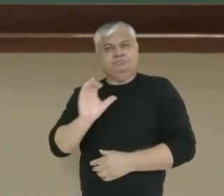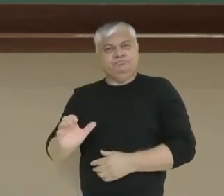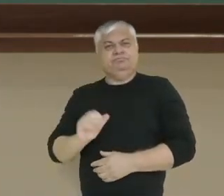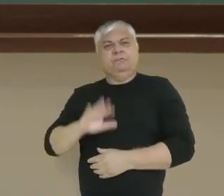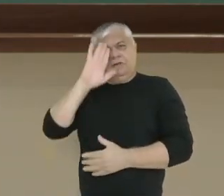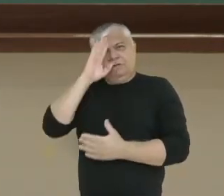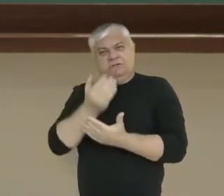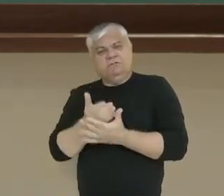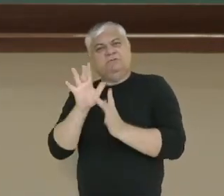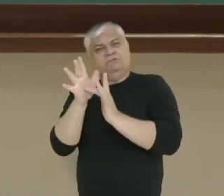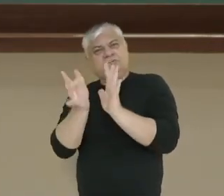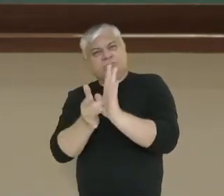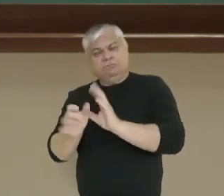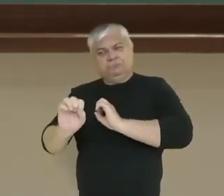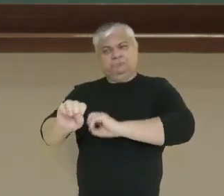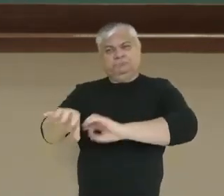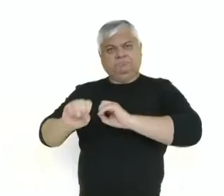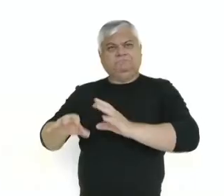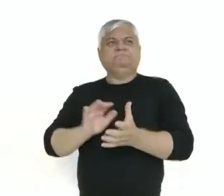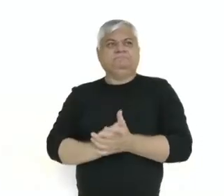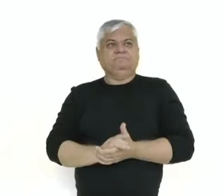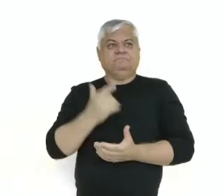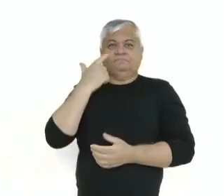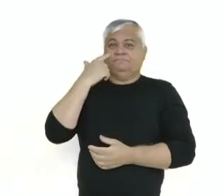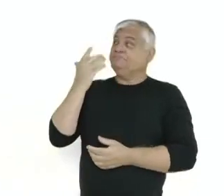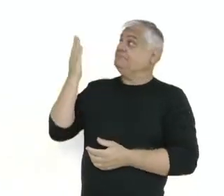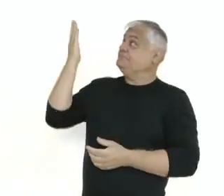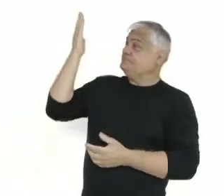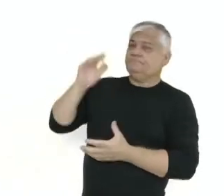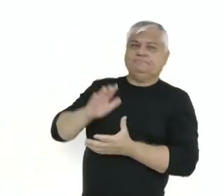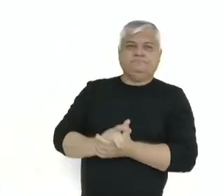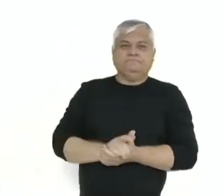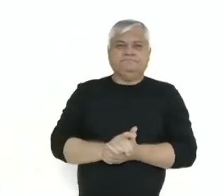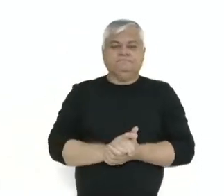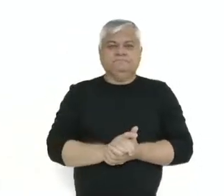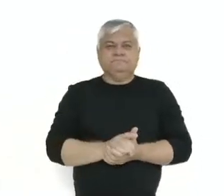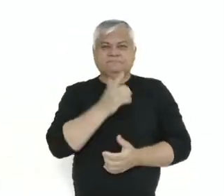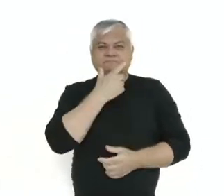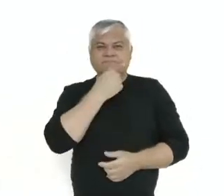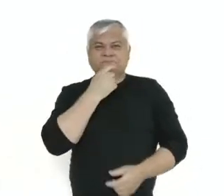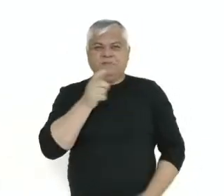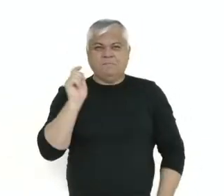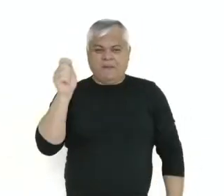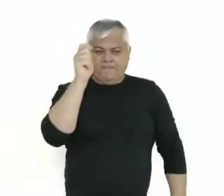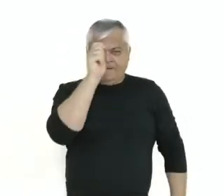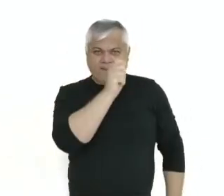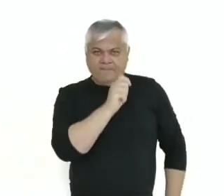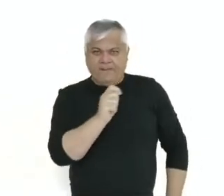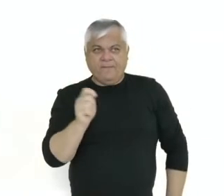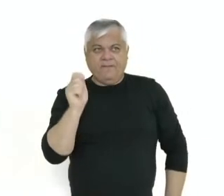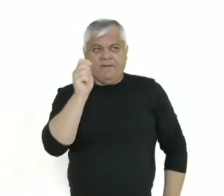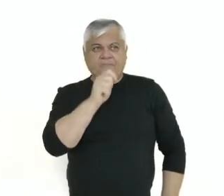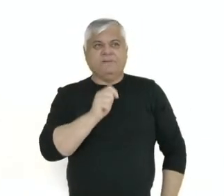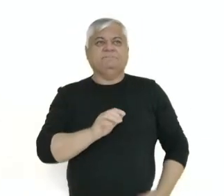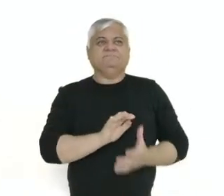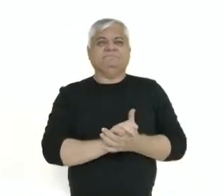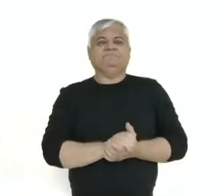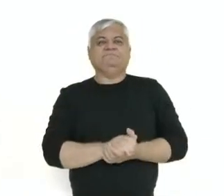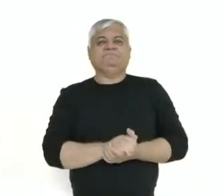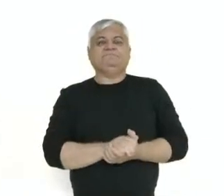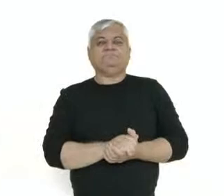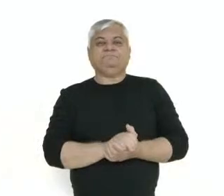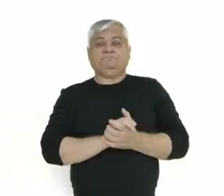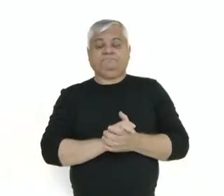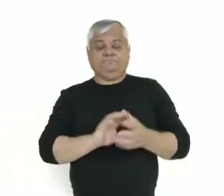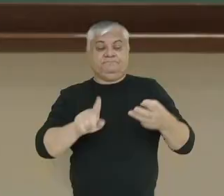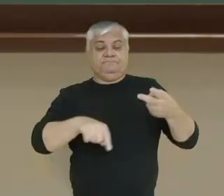dessas populações. Aqui a gente tem uma imagem, né, de um índio guarani, né, atualmente. Nós vamos